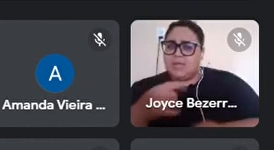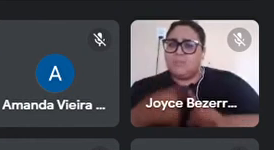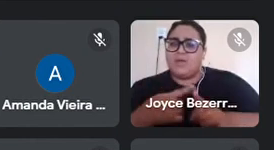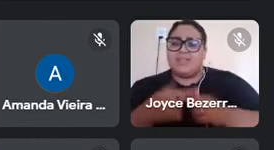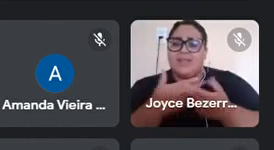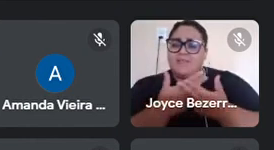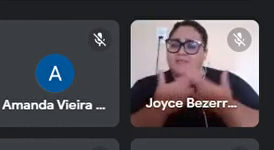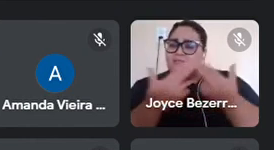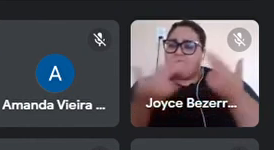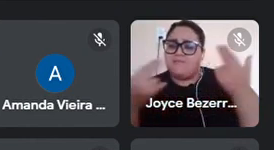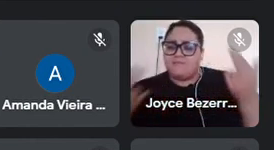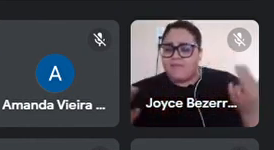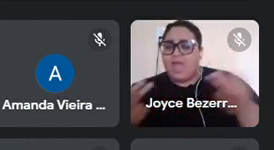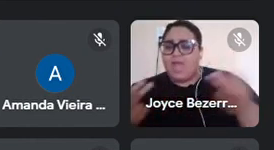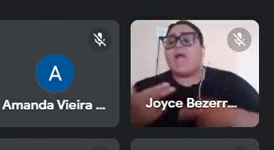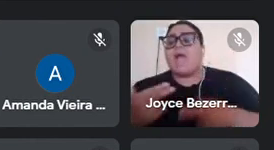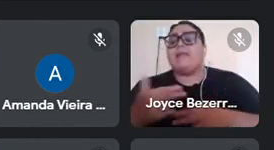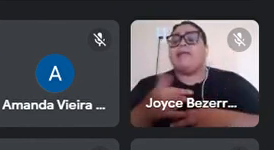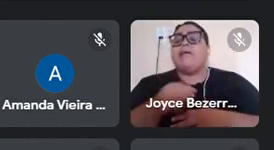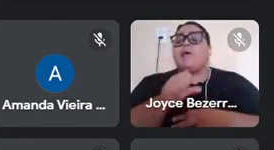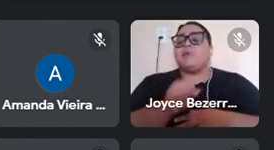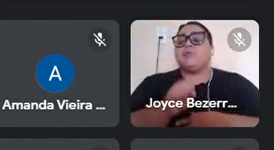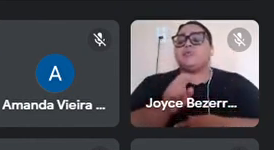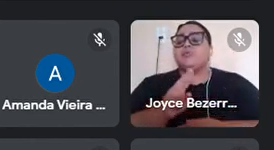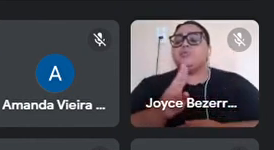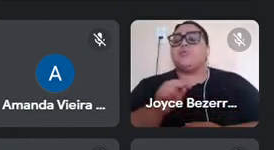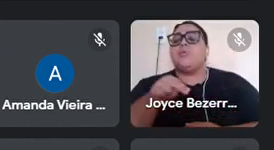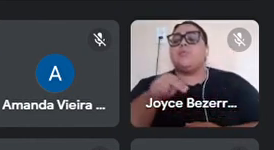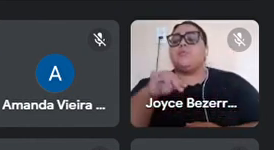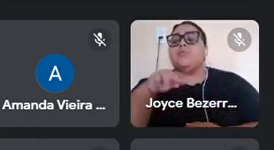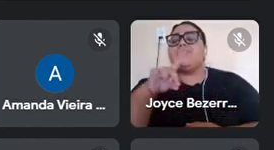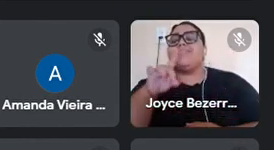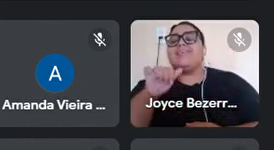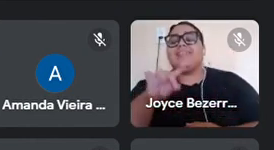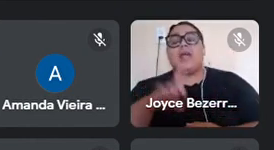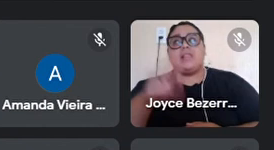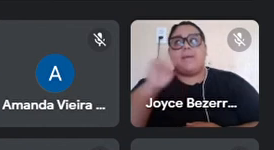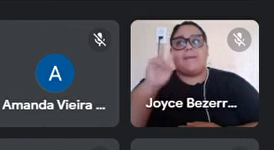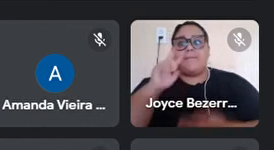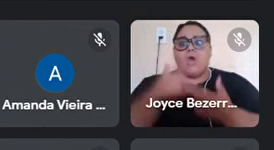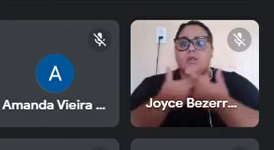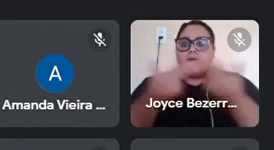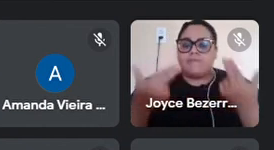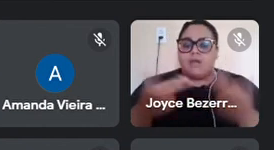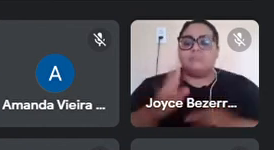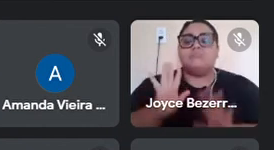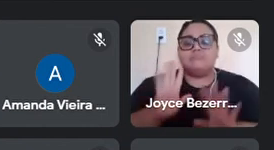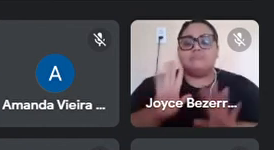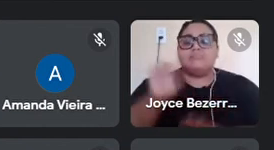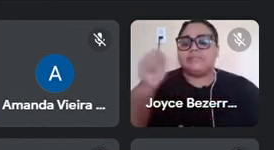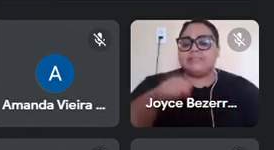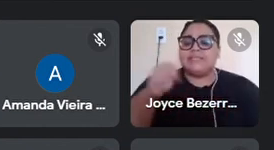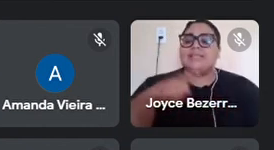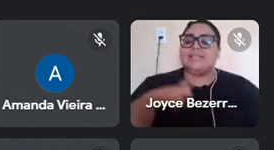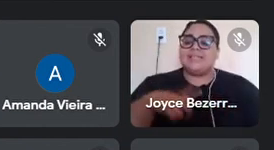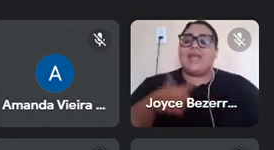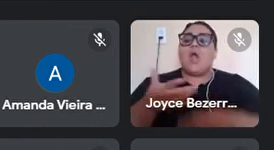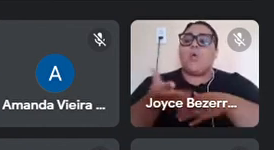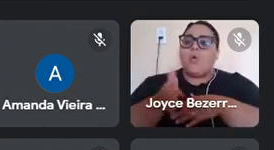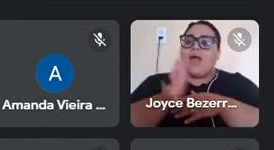várias subunidades, então vai gerar células de memória para todas essas subunidades. Sim, ela tem essa vantagem de ter